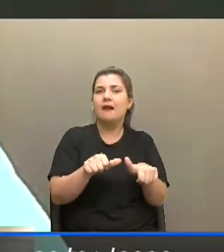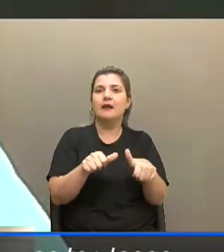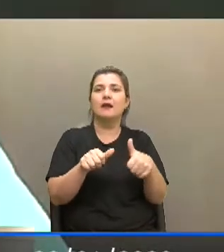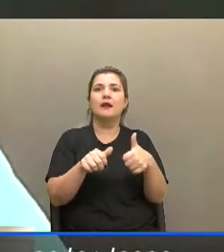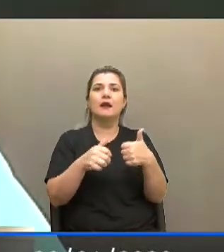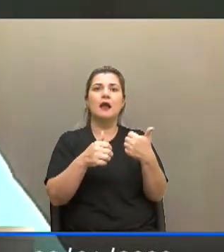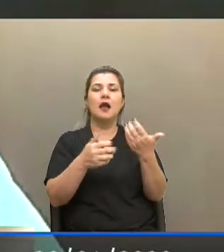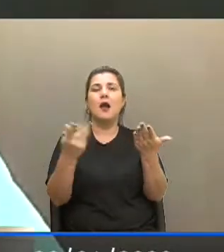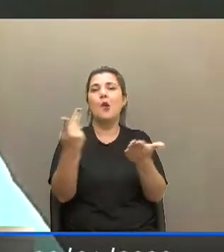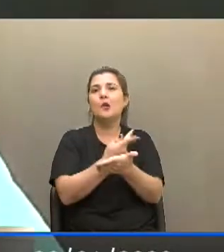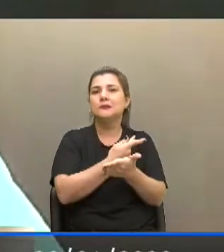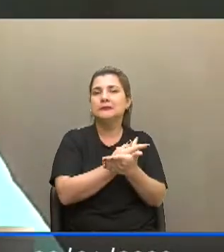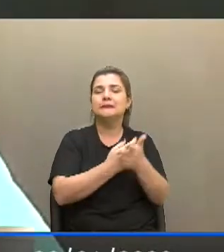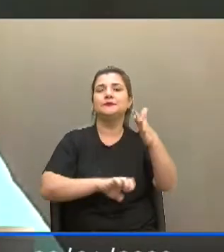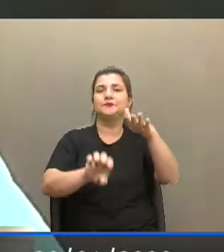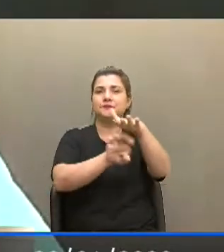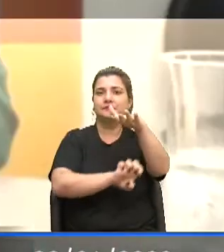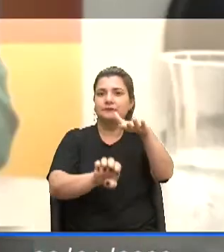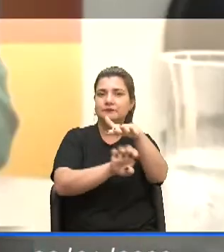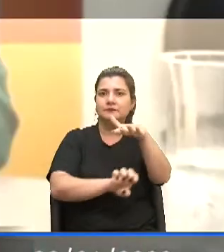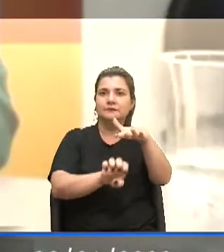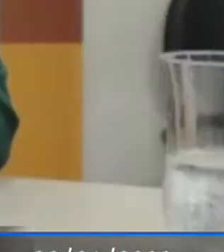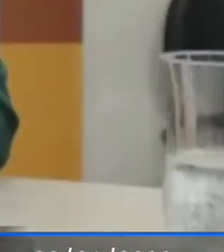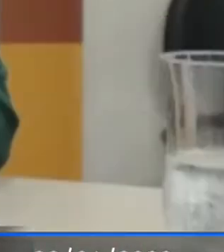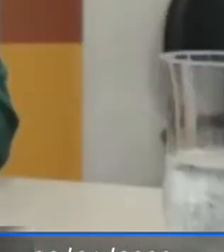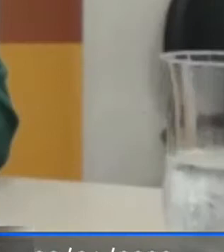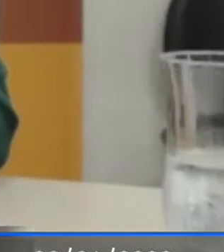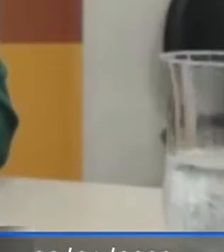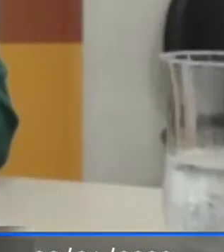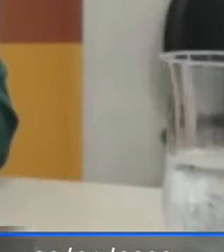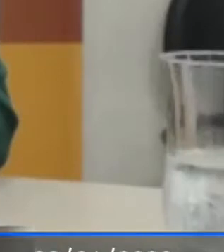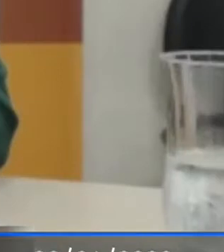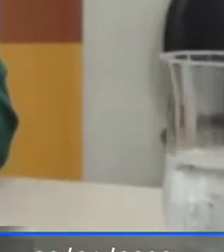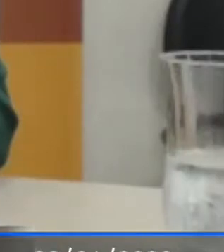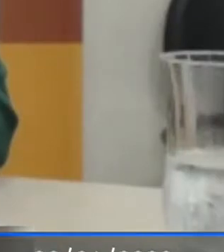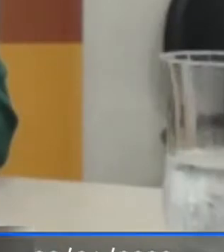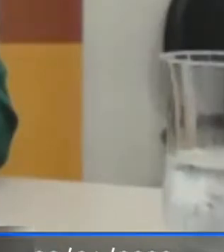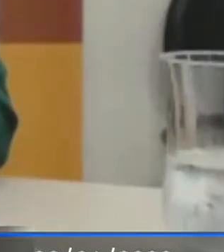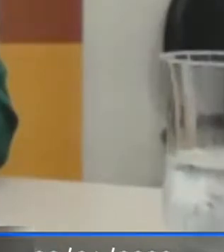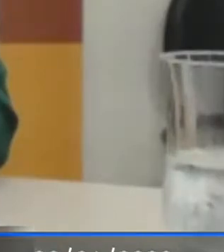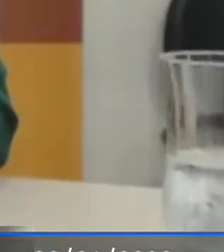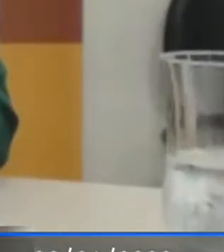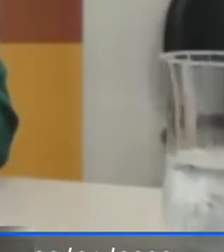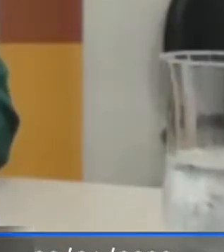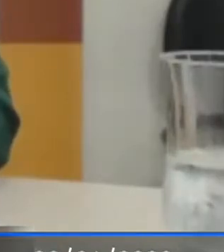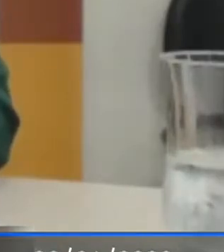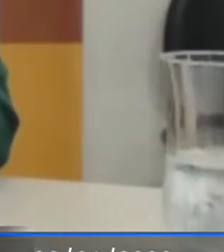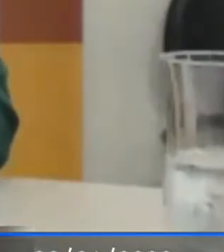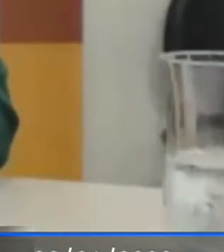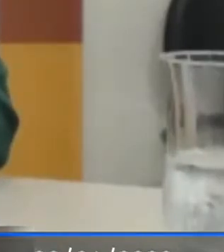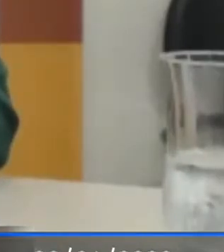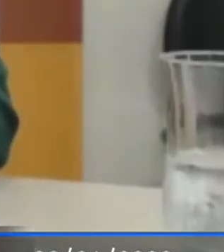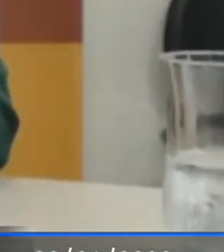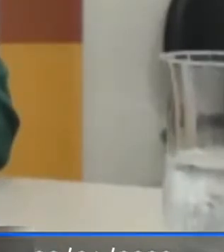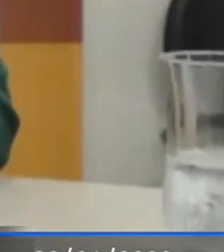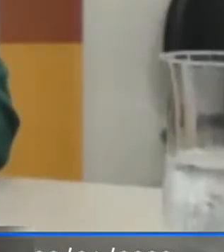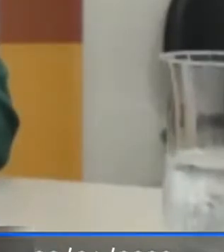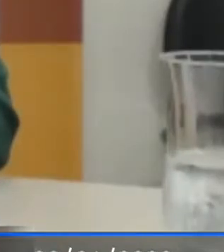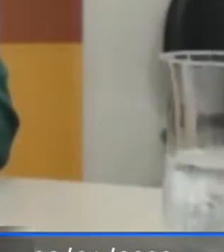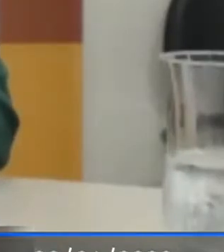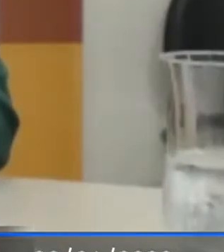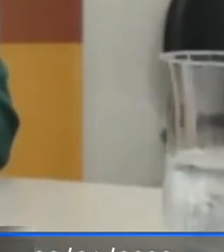indústrias. Então, é bem importante que essas orientações técnicas em relação à